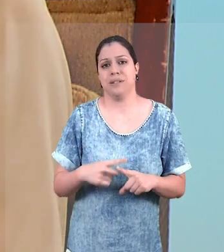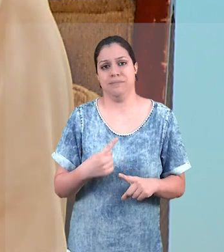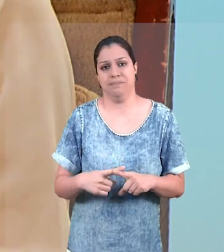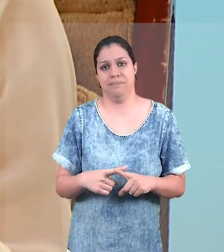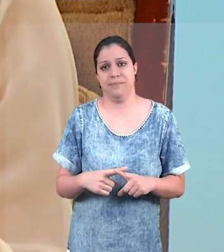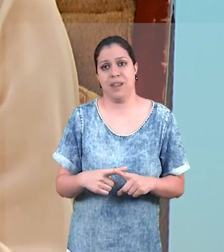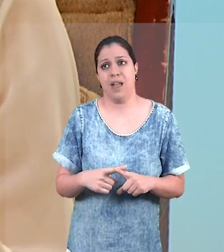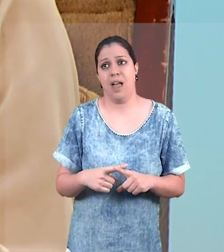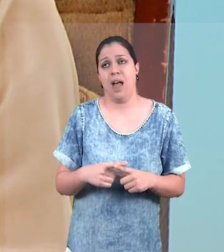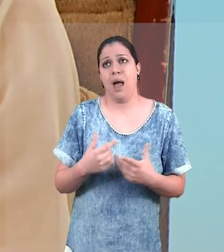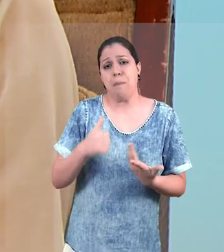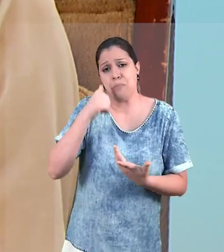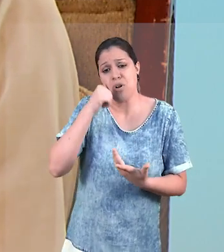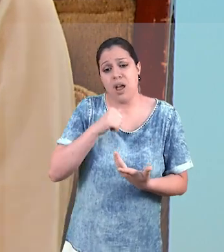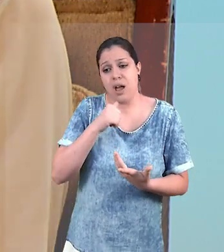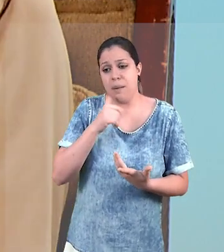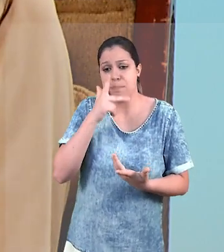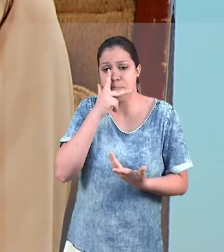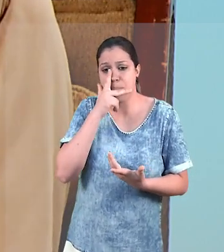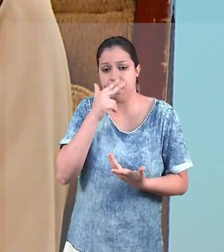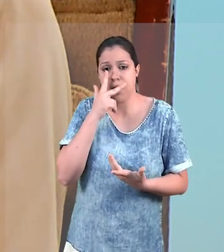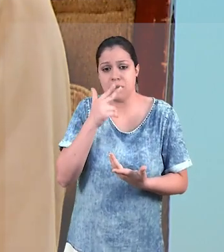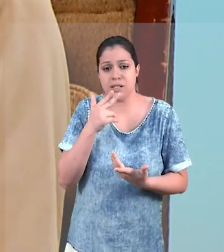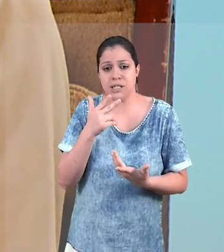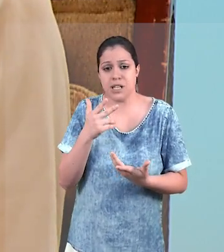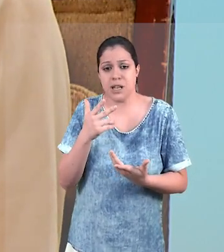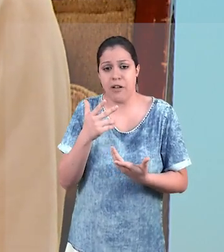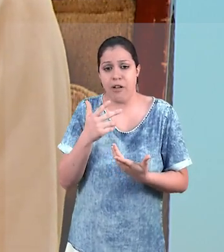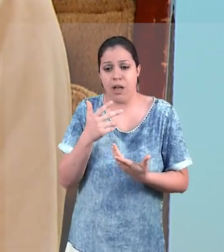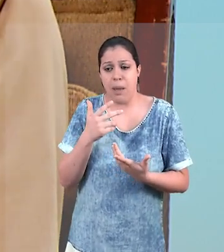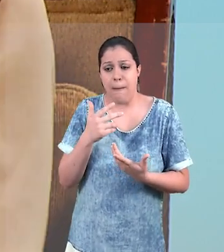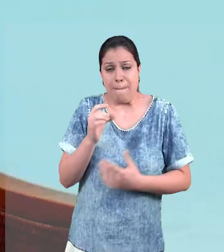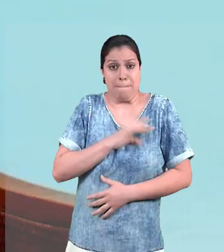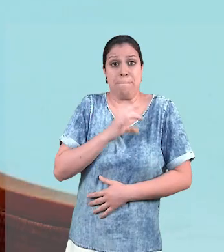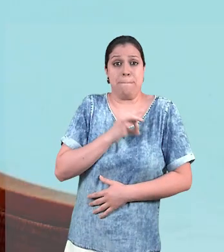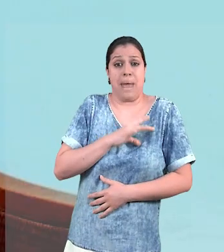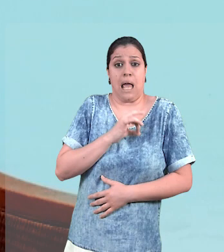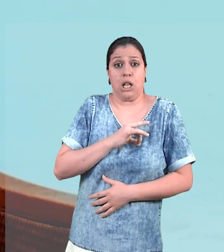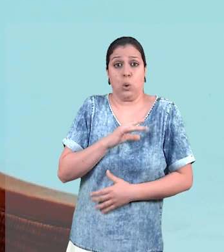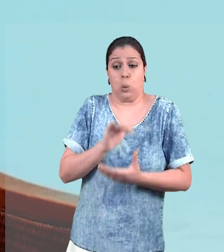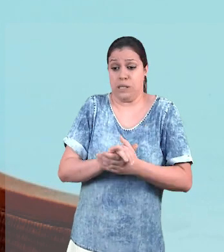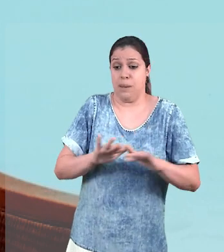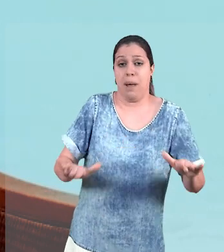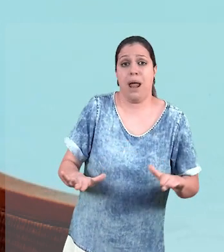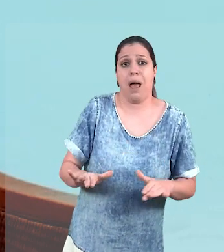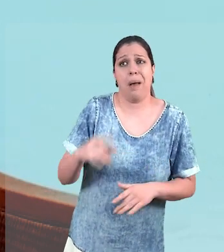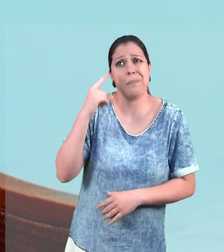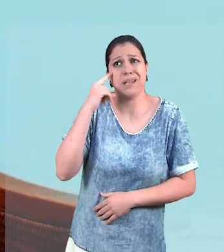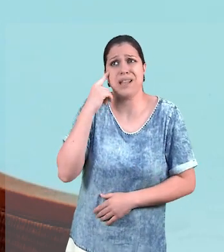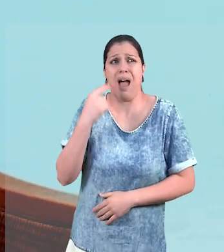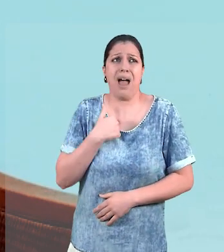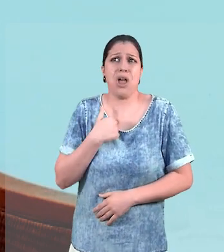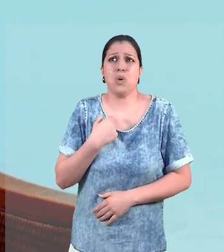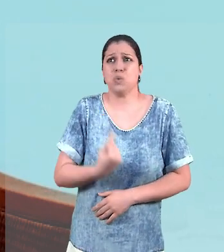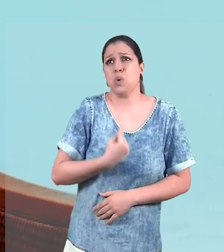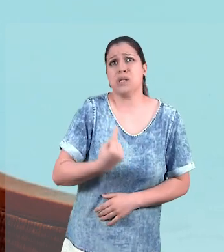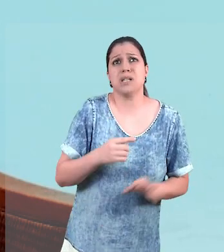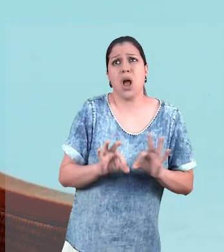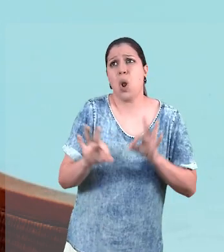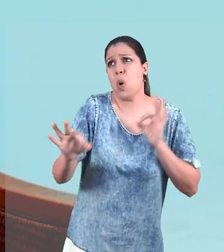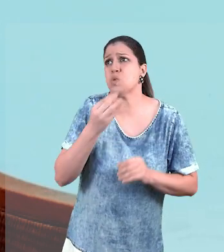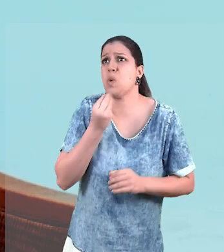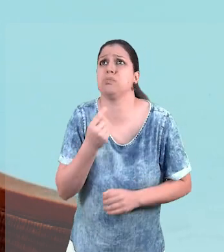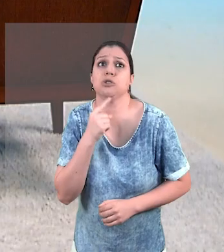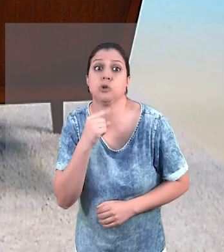porque ela acaba fazendo com que você fique com medo de sair da relação e não dar conta de viver